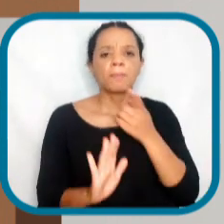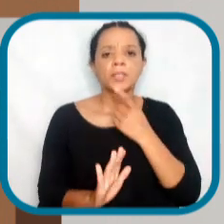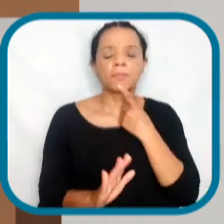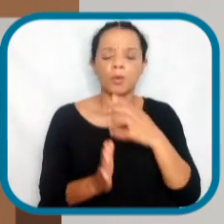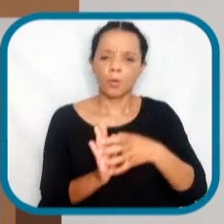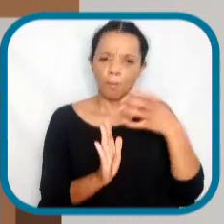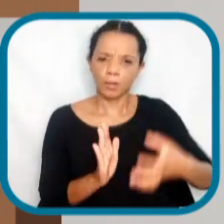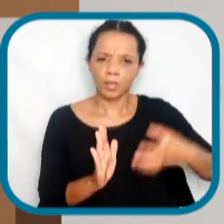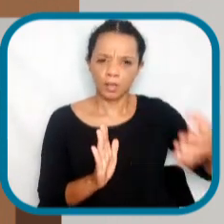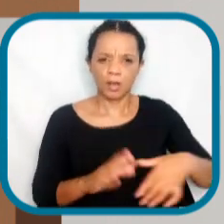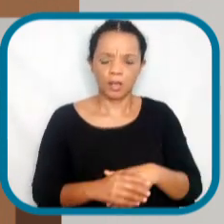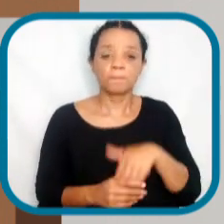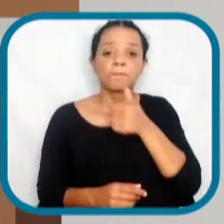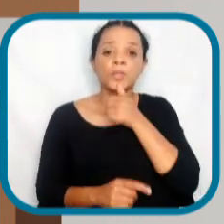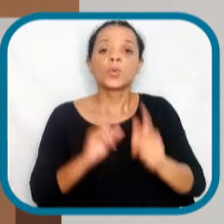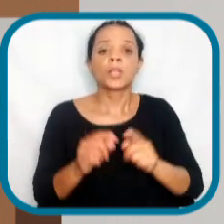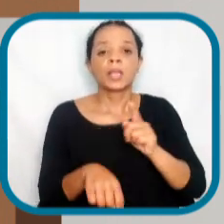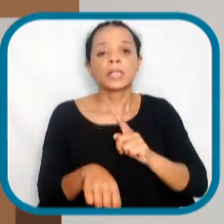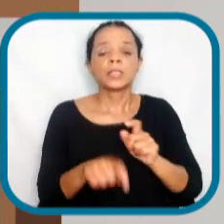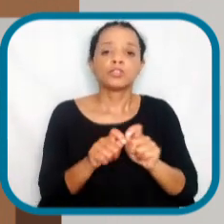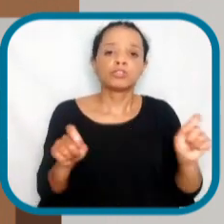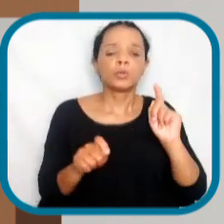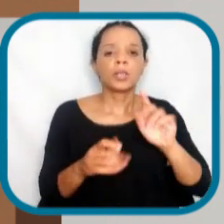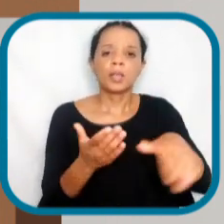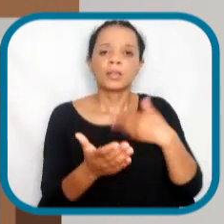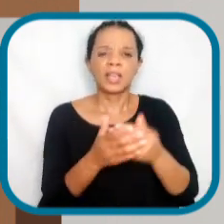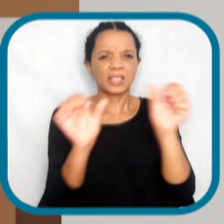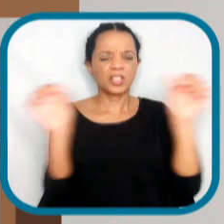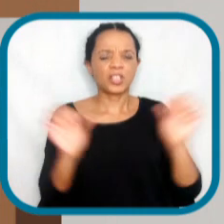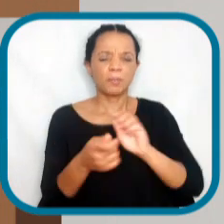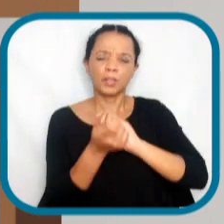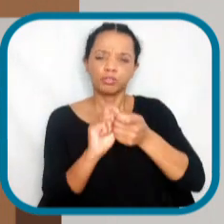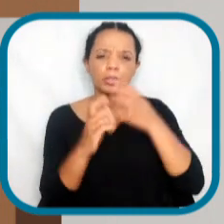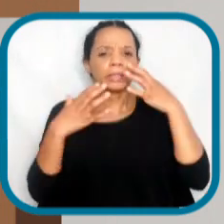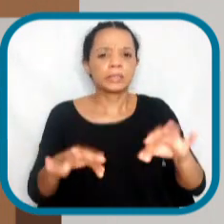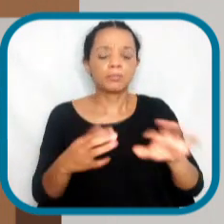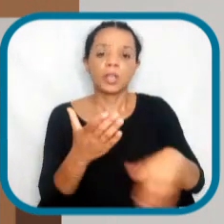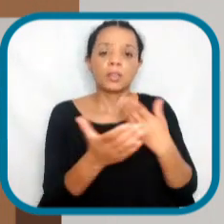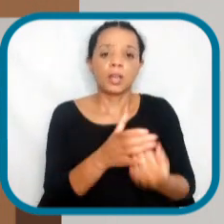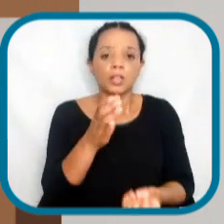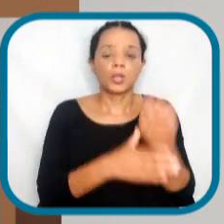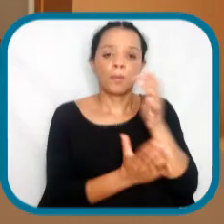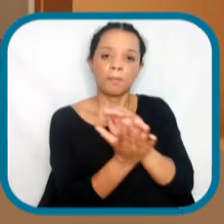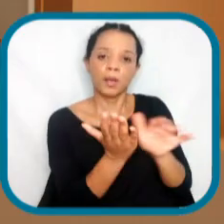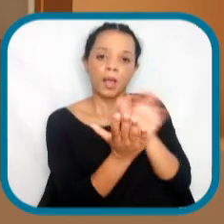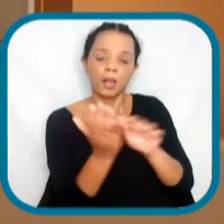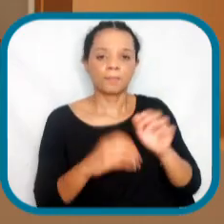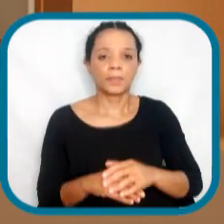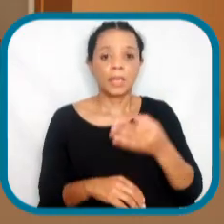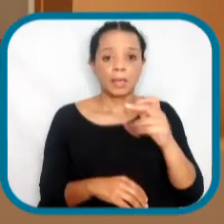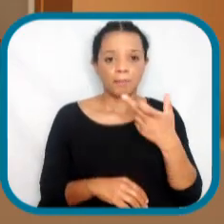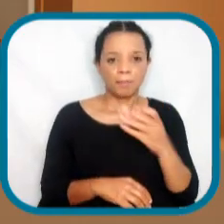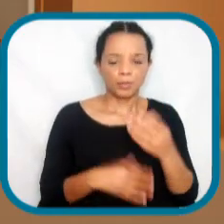mas percebeu que era complicado. Decidiu passar o tempo a simplificar o sistema e acabou por desenvolver o Braille. O